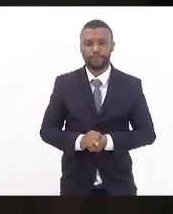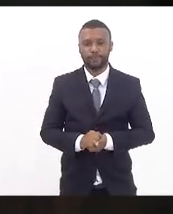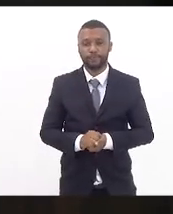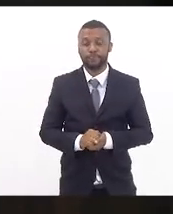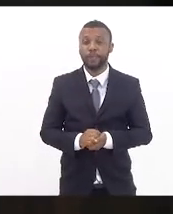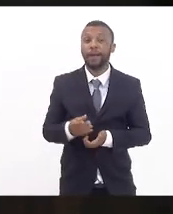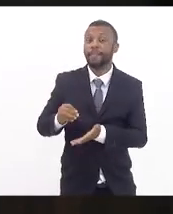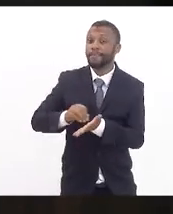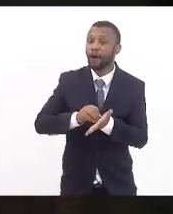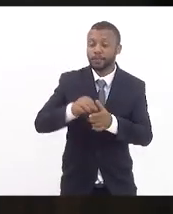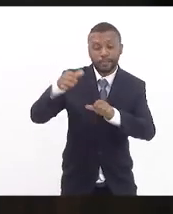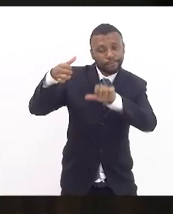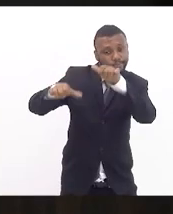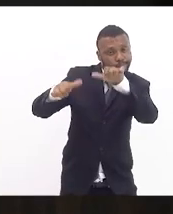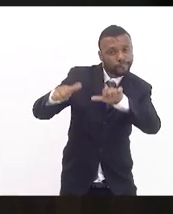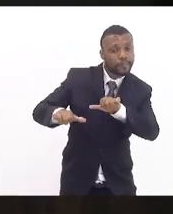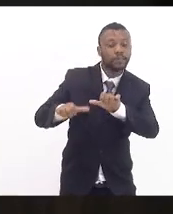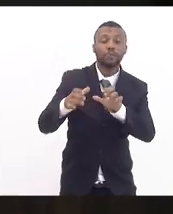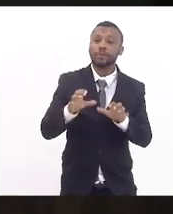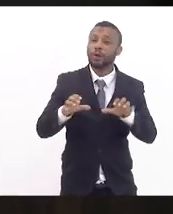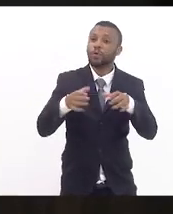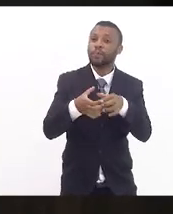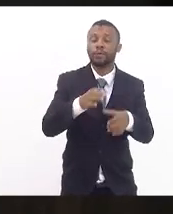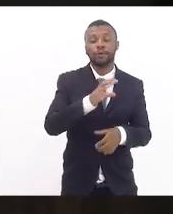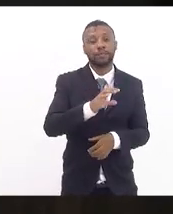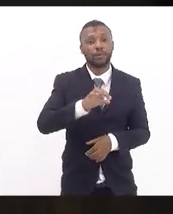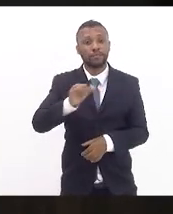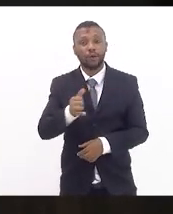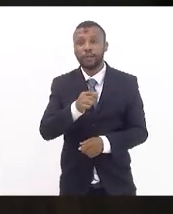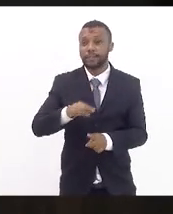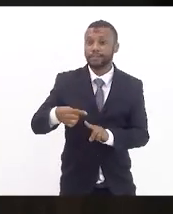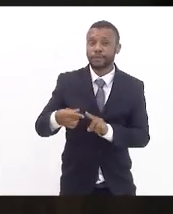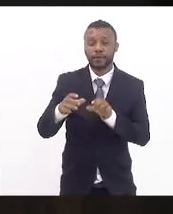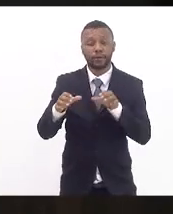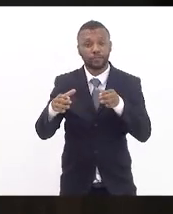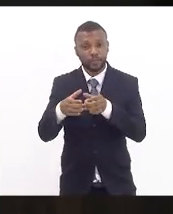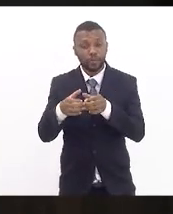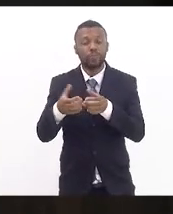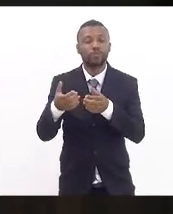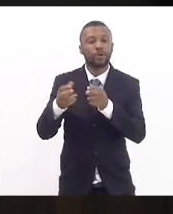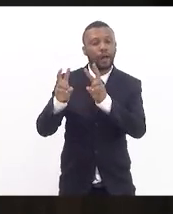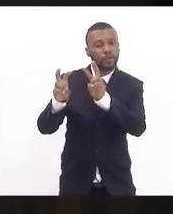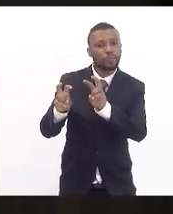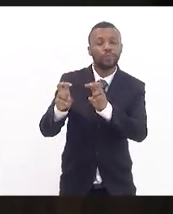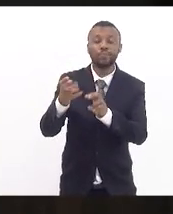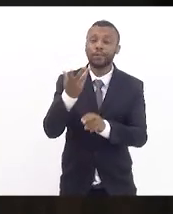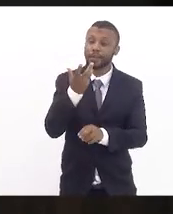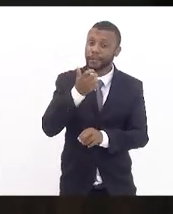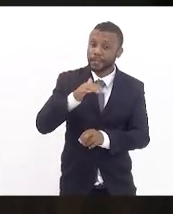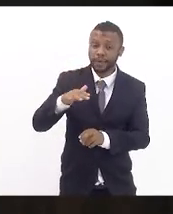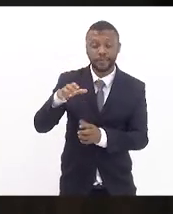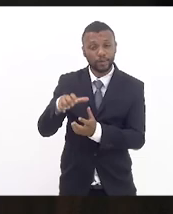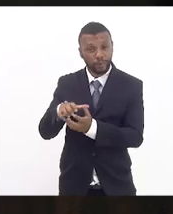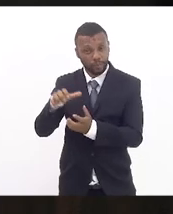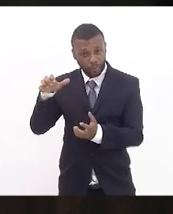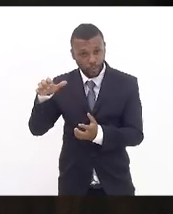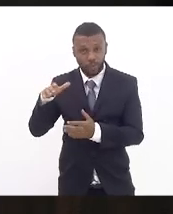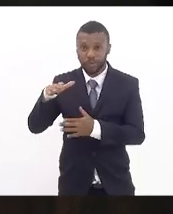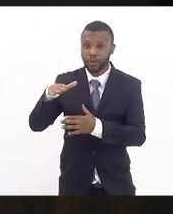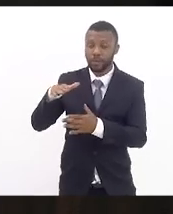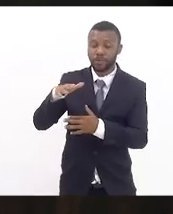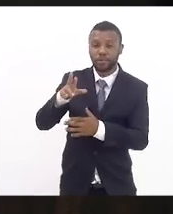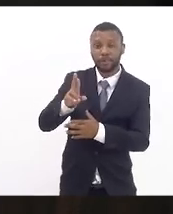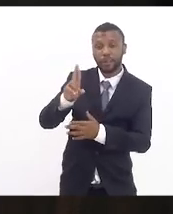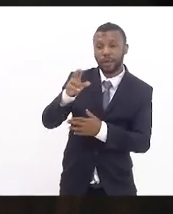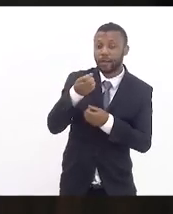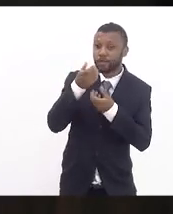pela Constitucionalidade de Assuntos da Criança e do Adolescente e do Idoso, favorável. Relator de deputado Rosenberg Reis e